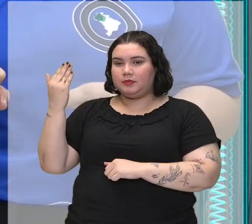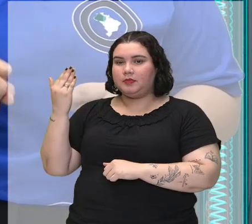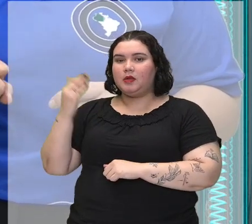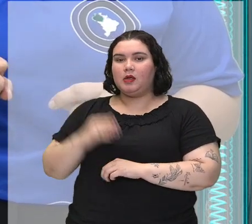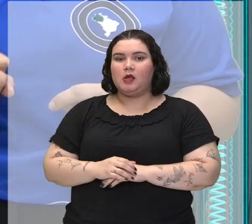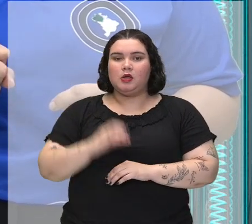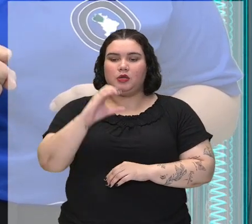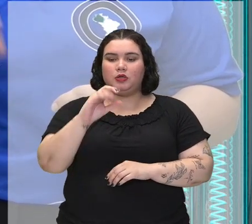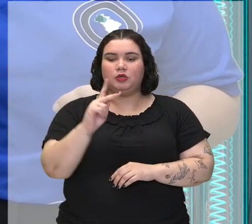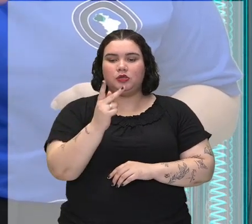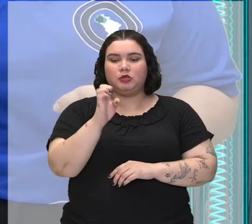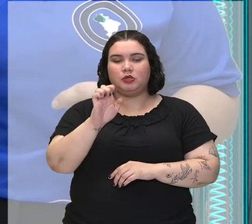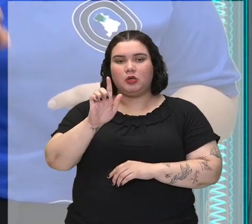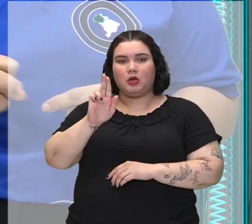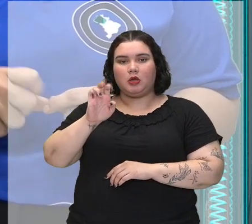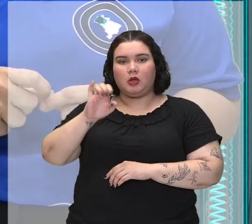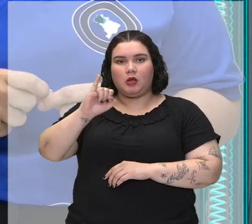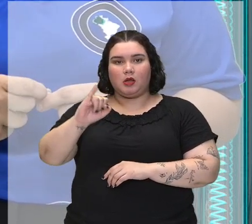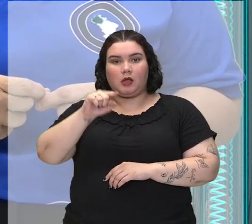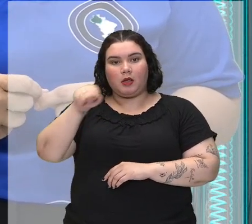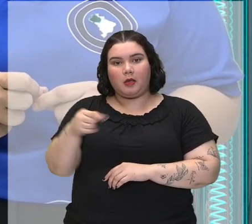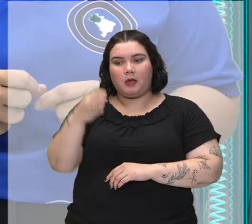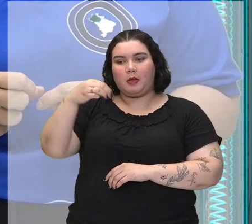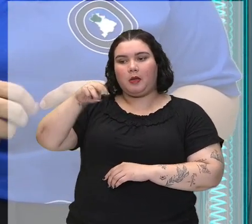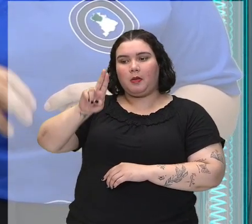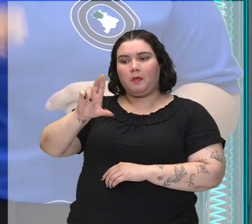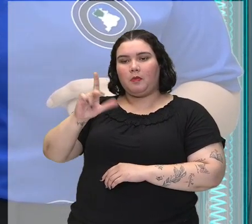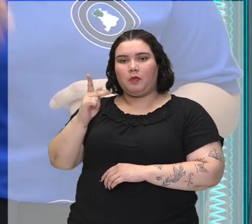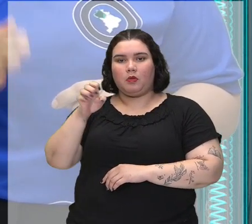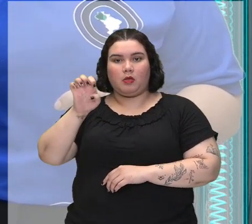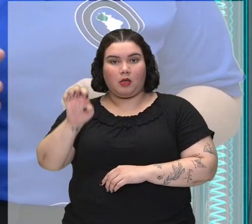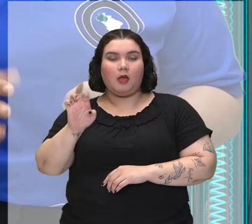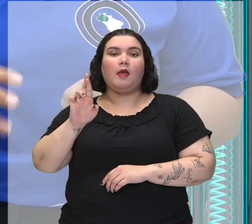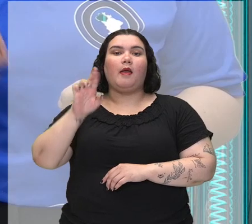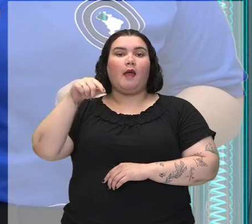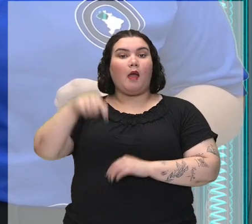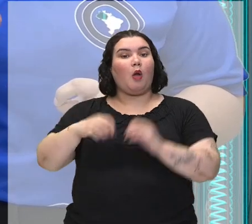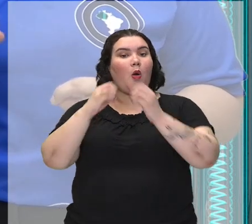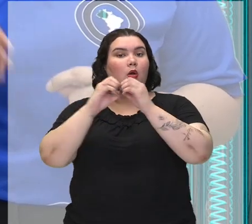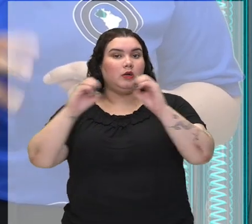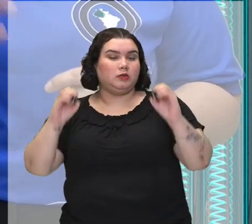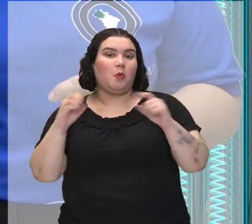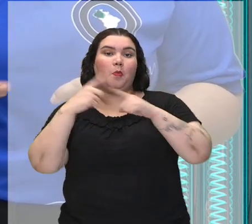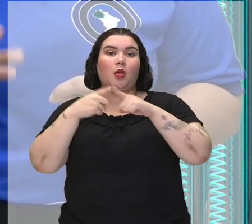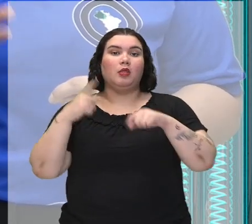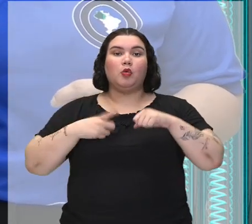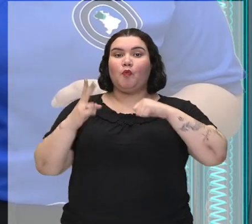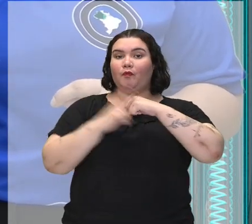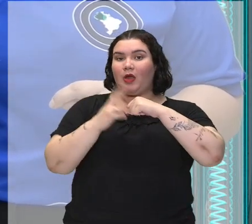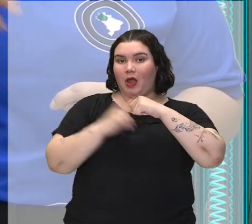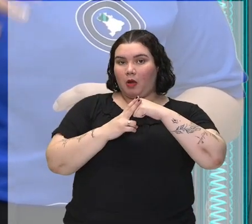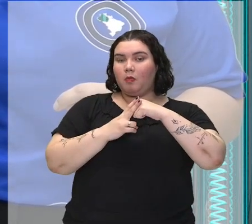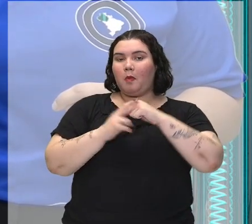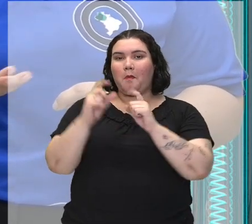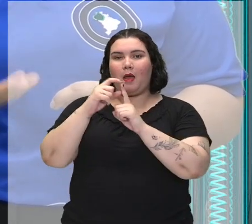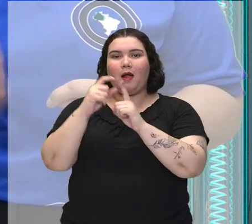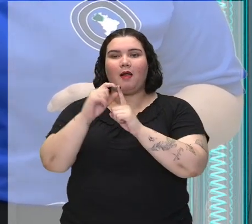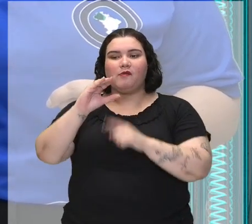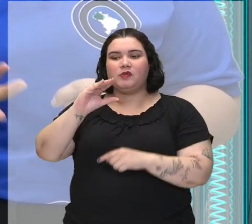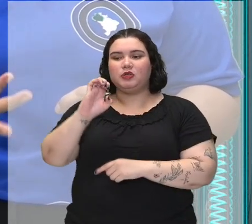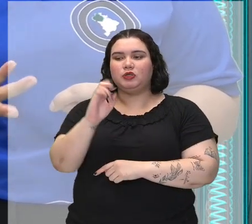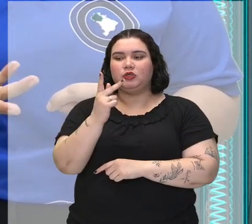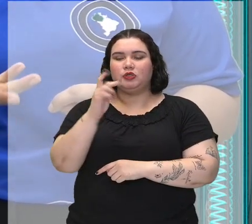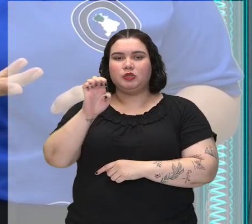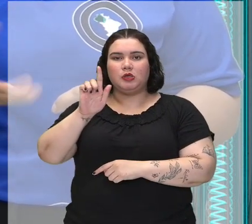uma oração. Tem um verbo aí, certo? Ou seja, é uma